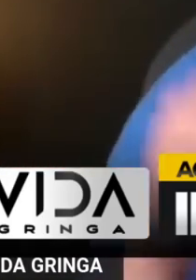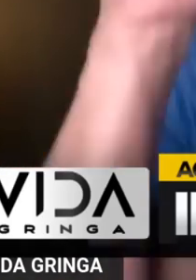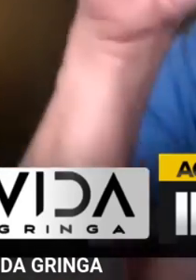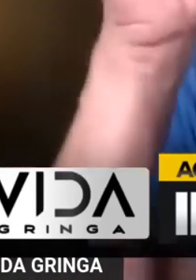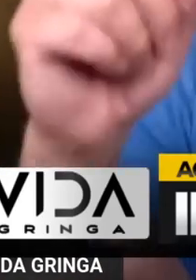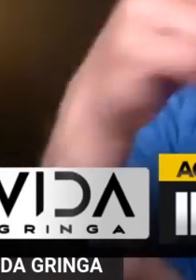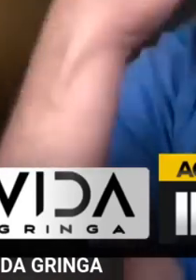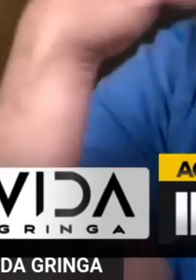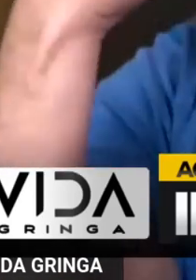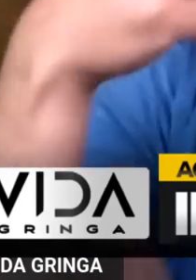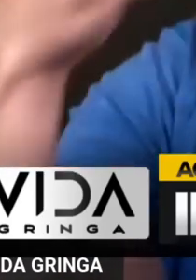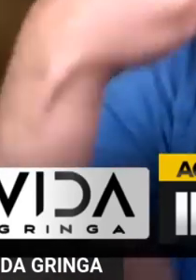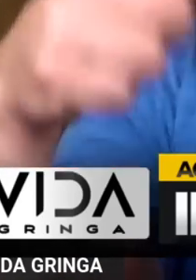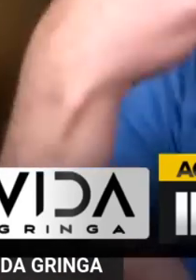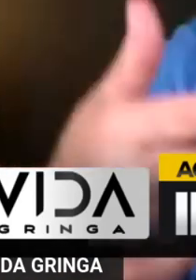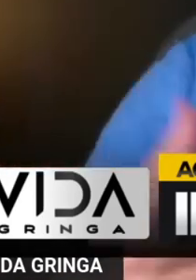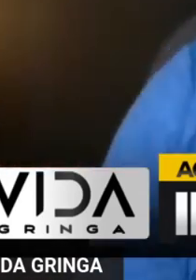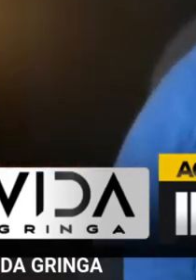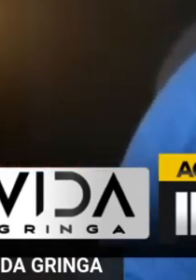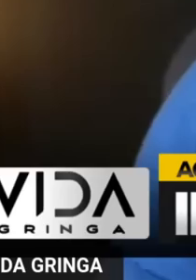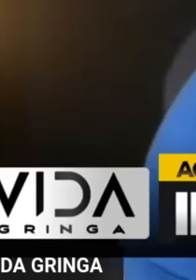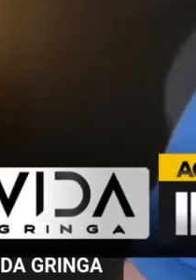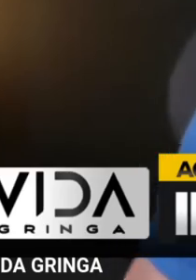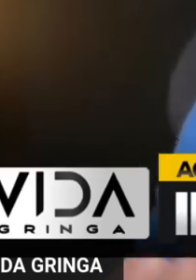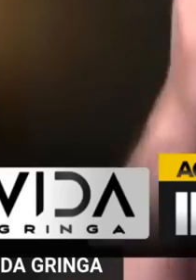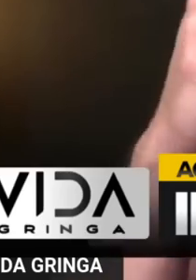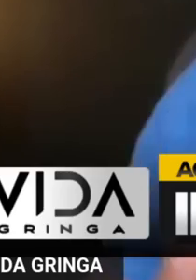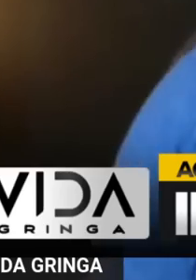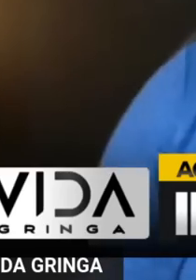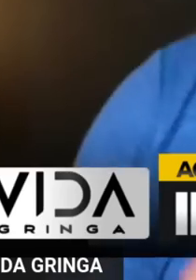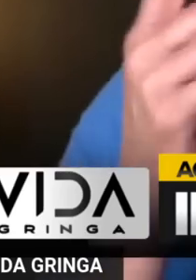joinha, deixando um bom comentário